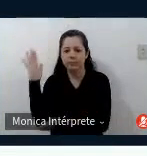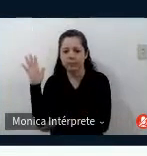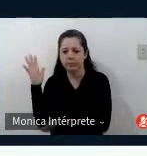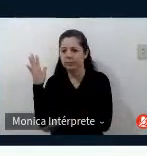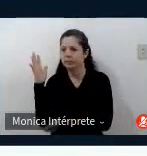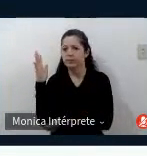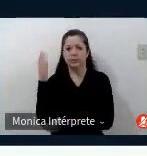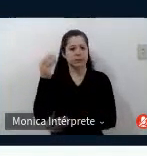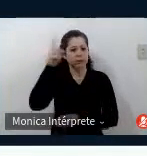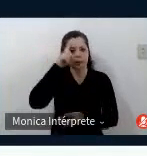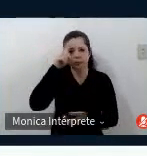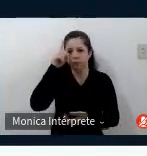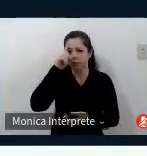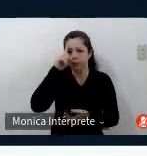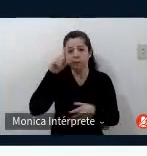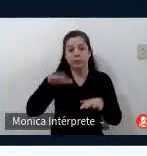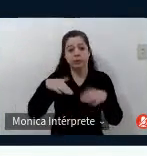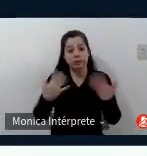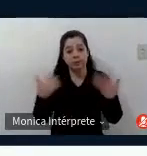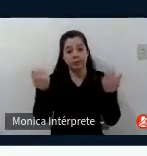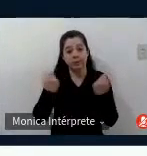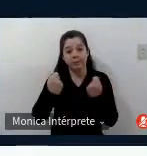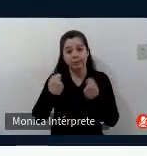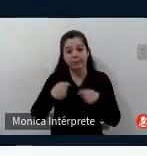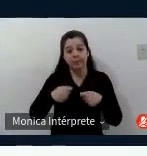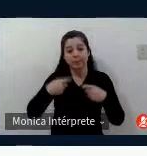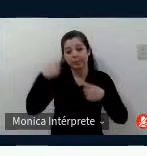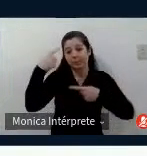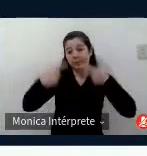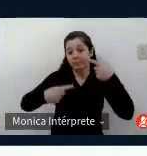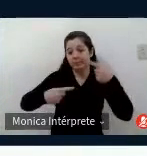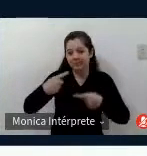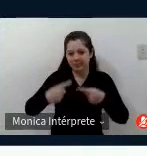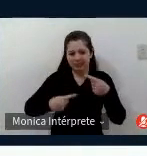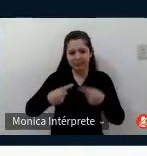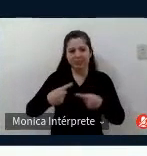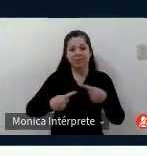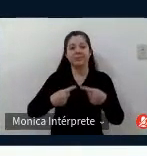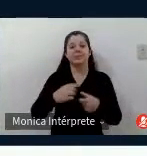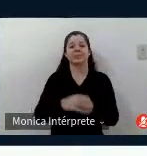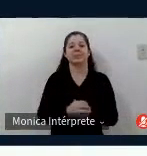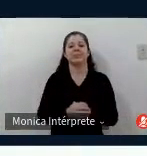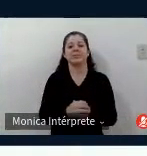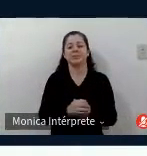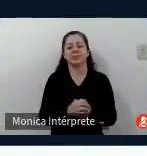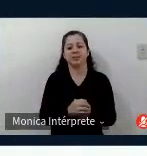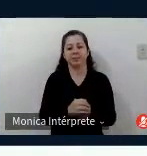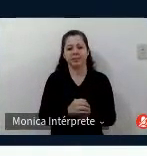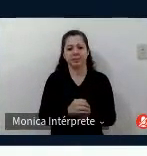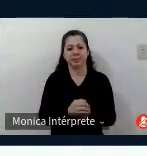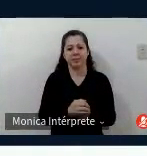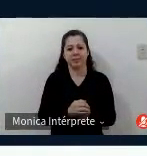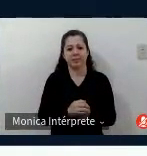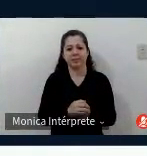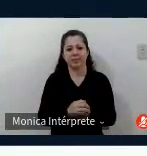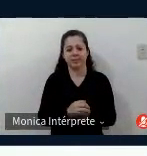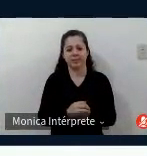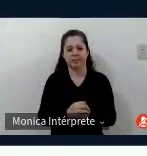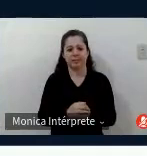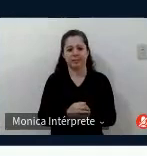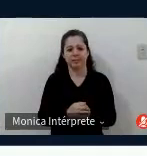né? É um diálogo muito possível, muito próximo do cotidiano das